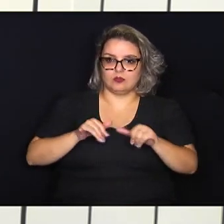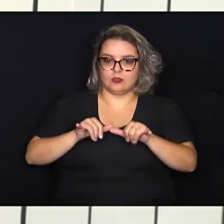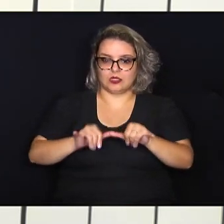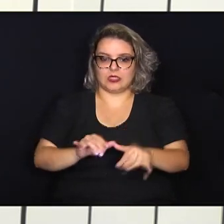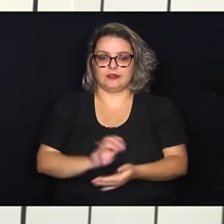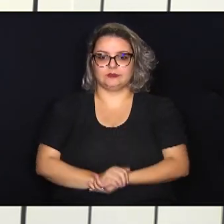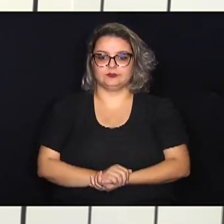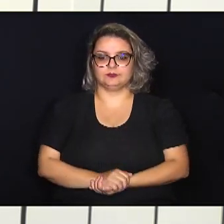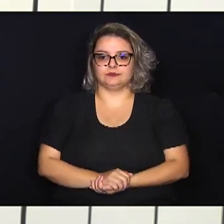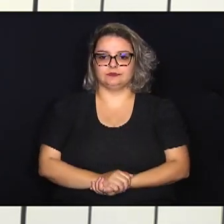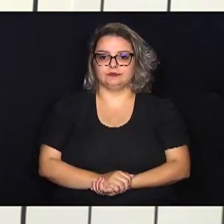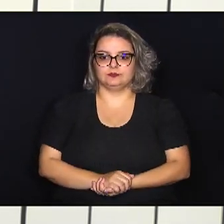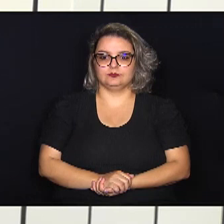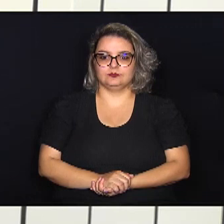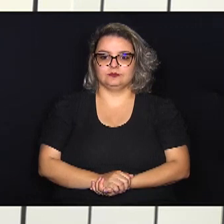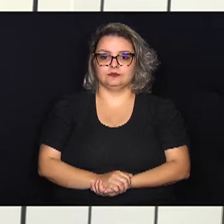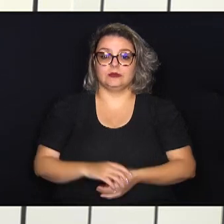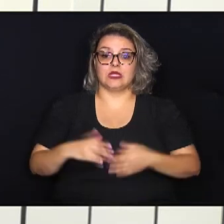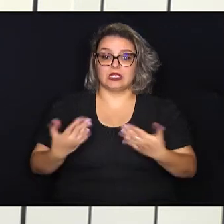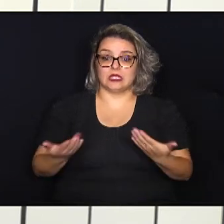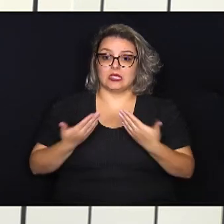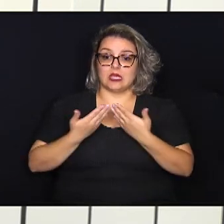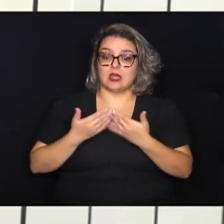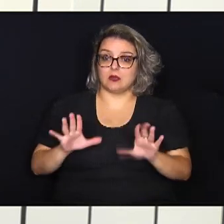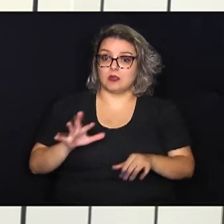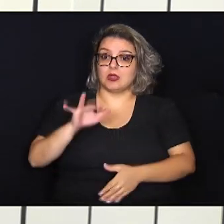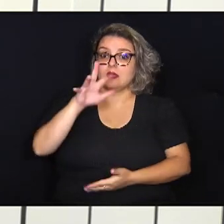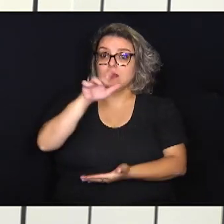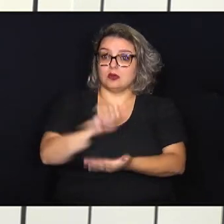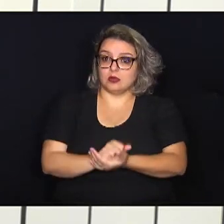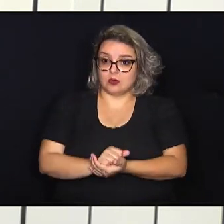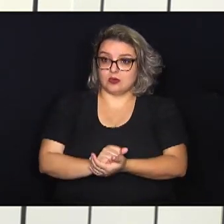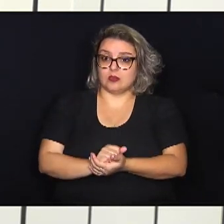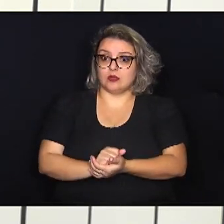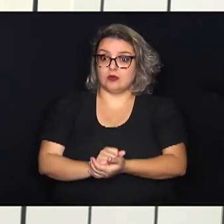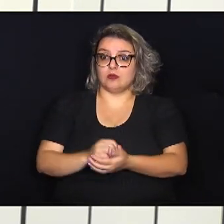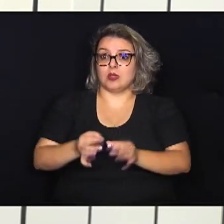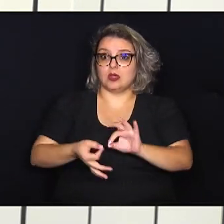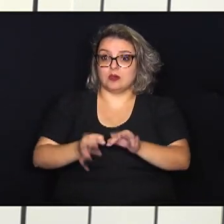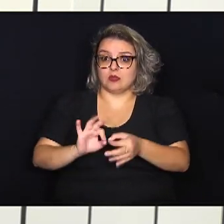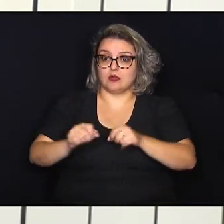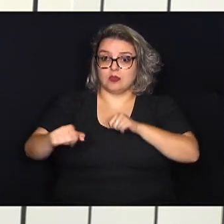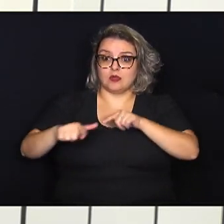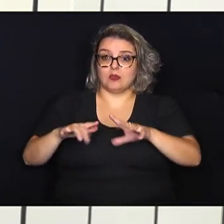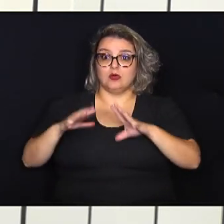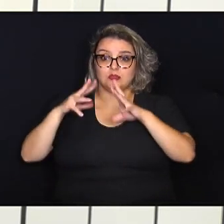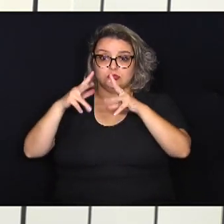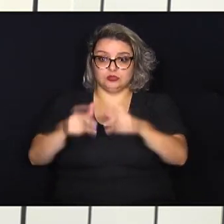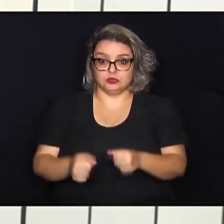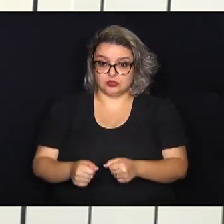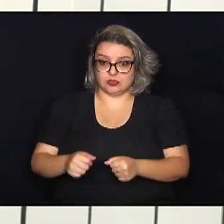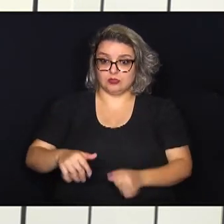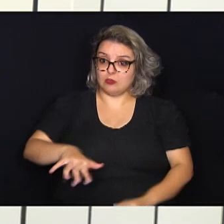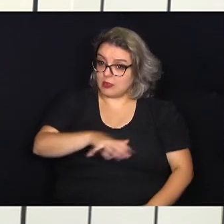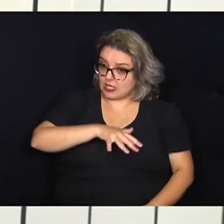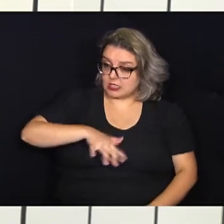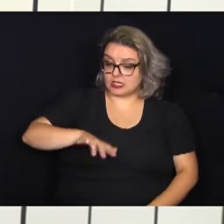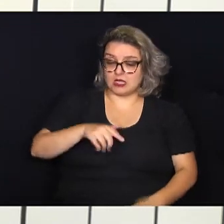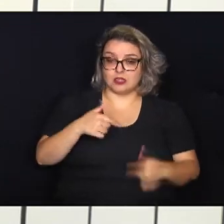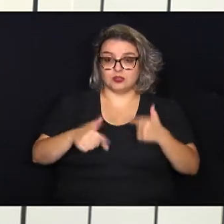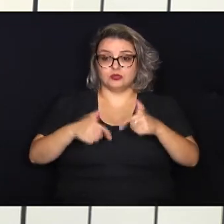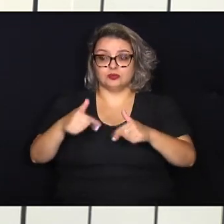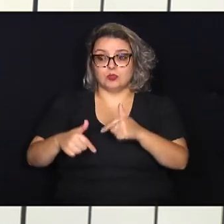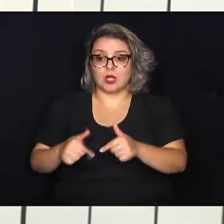Mercado. E estão abertas as inscrições para a oficina de formação geral para o mundo do trabalho, que